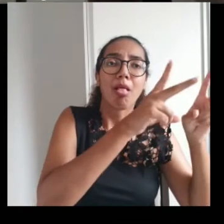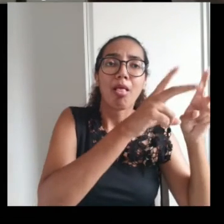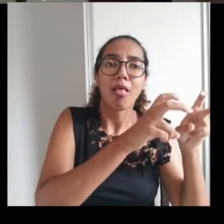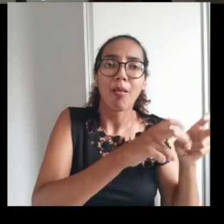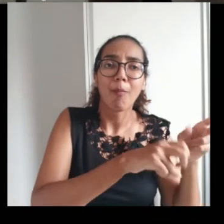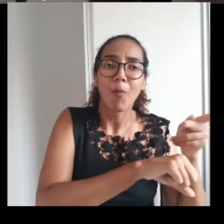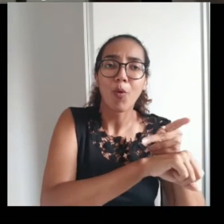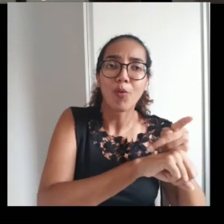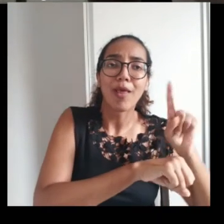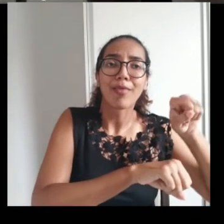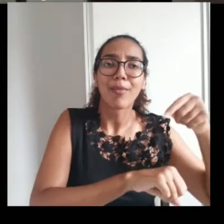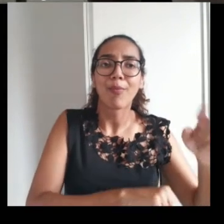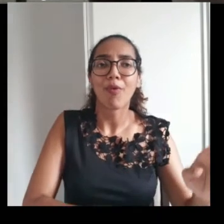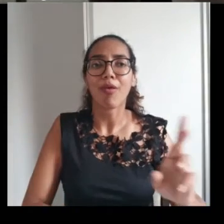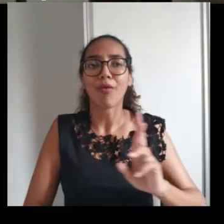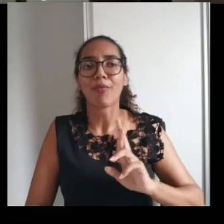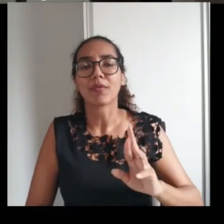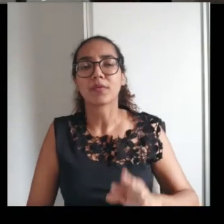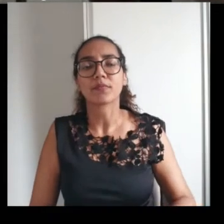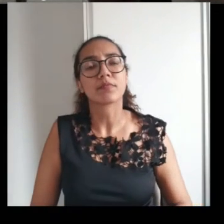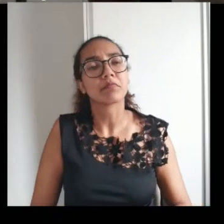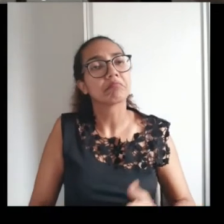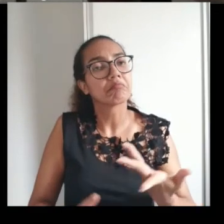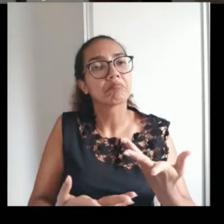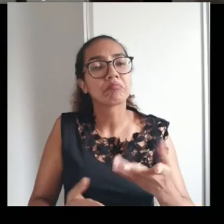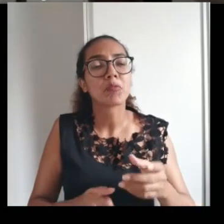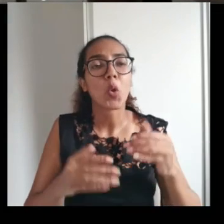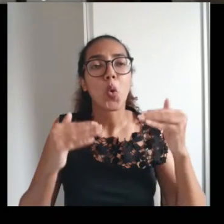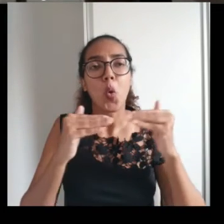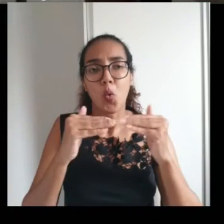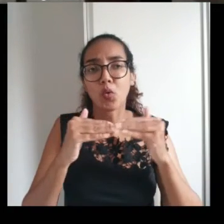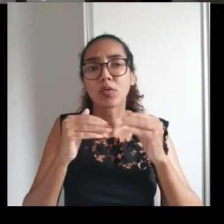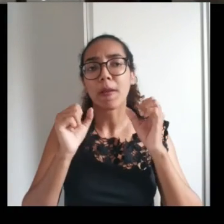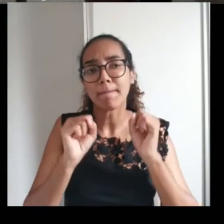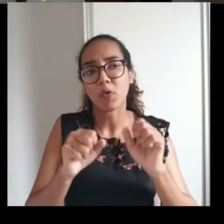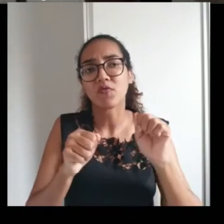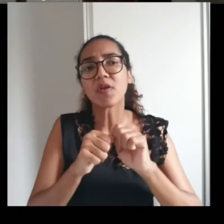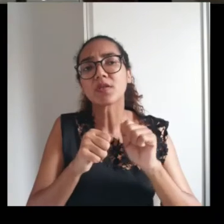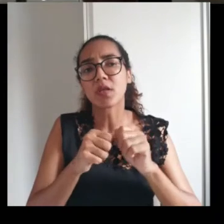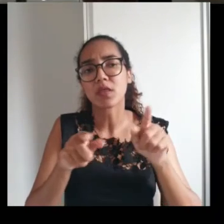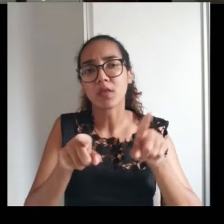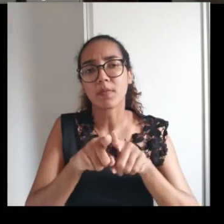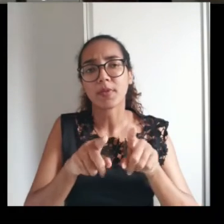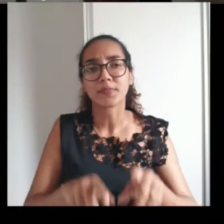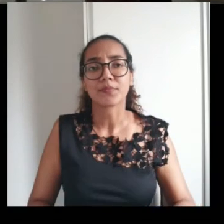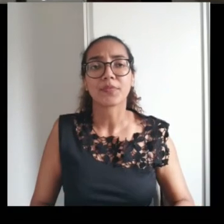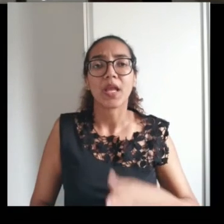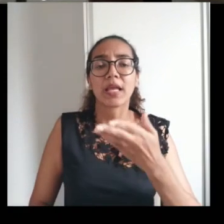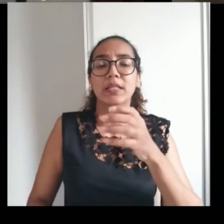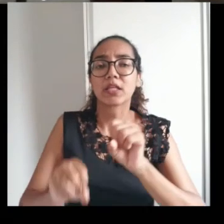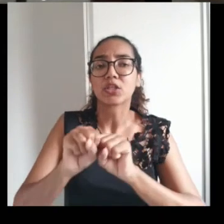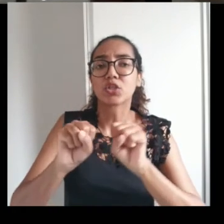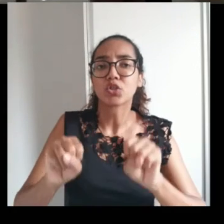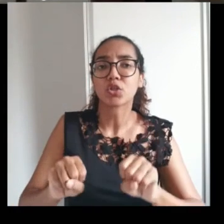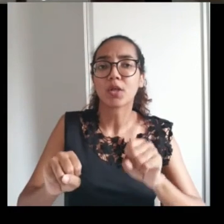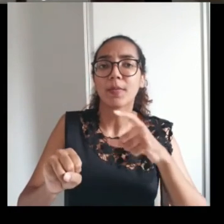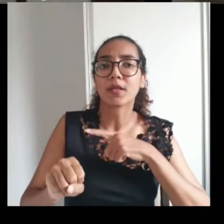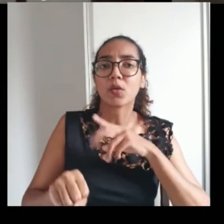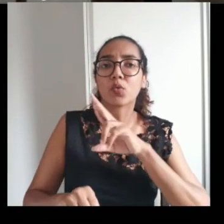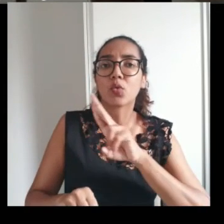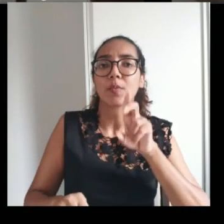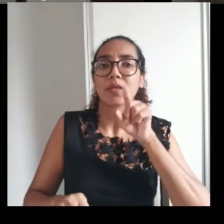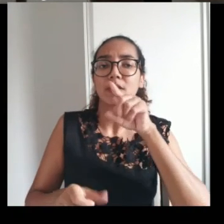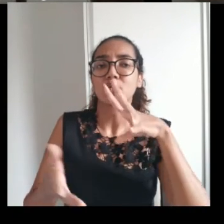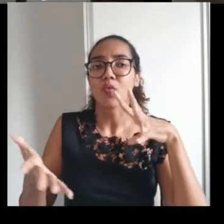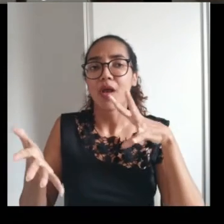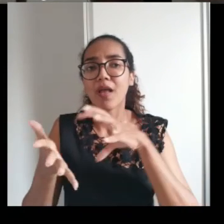tá? Então, às vezes tem sistemas que chamam isso aqui de cadastro, tem outros que chamam de controlador, tá? A gente